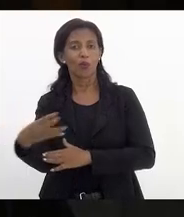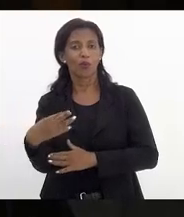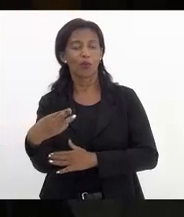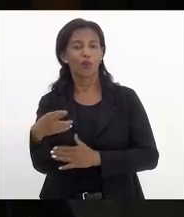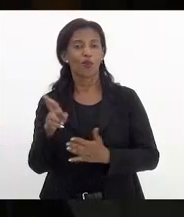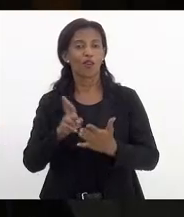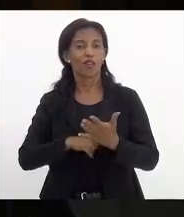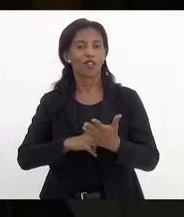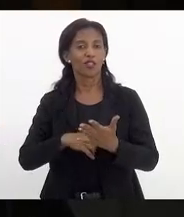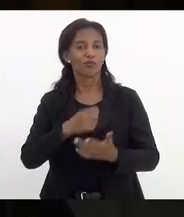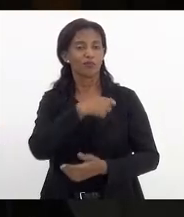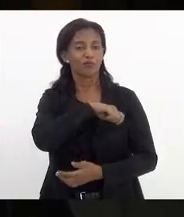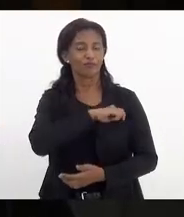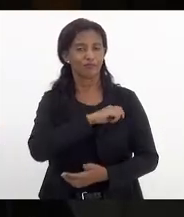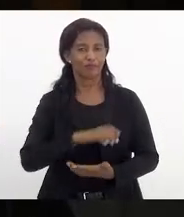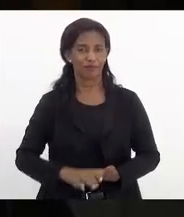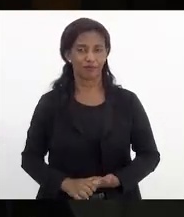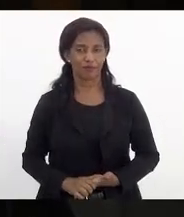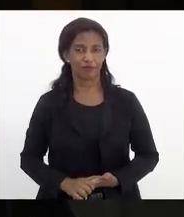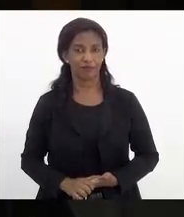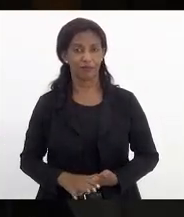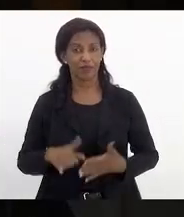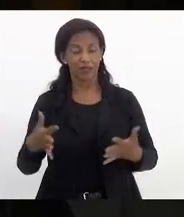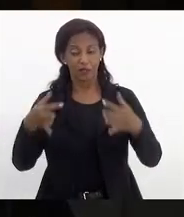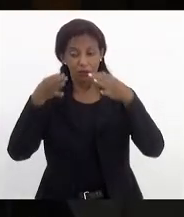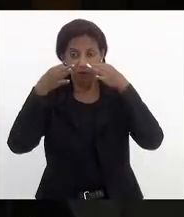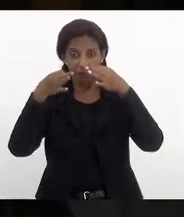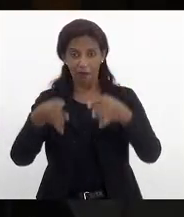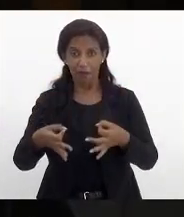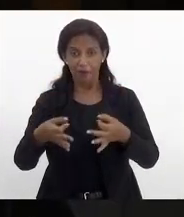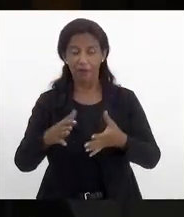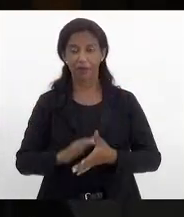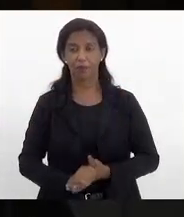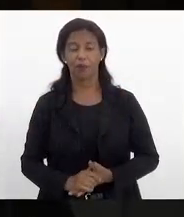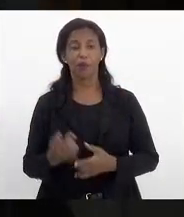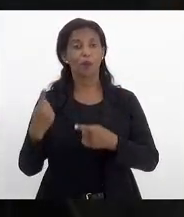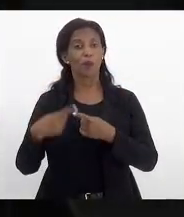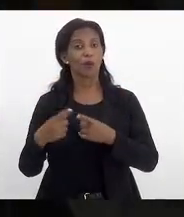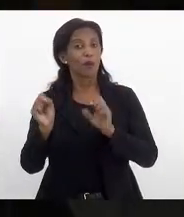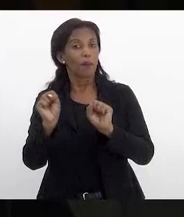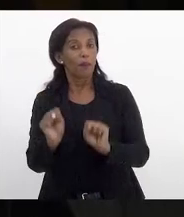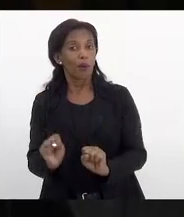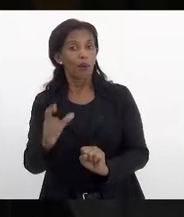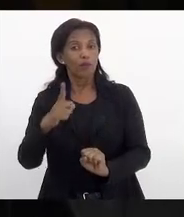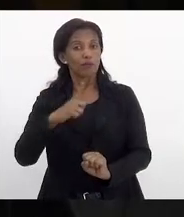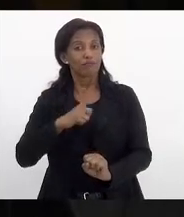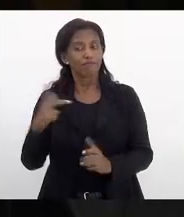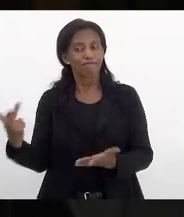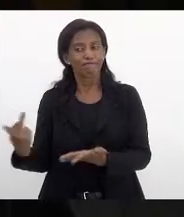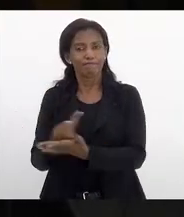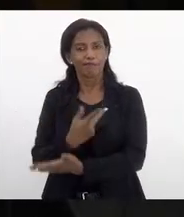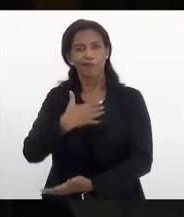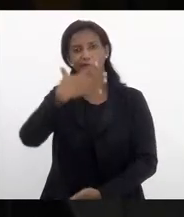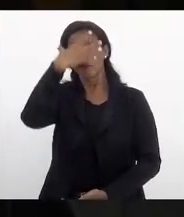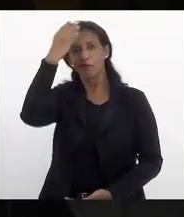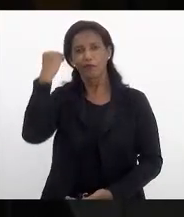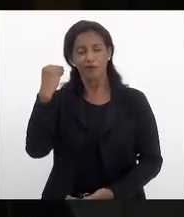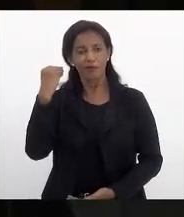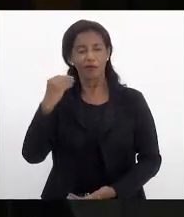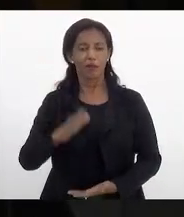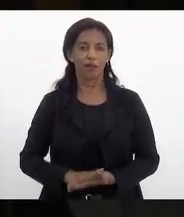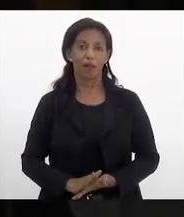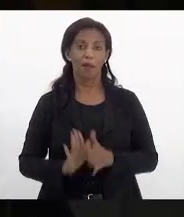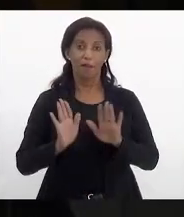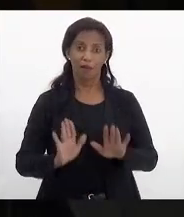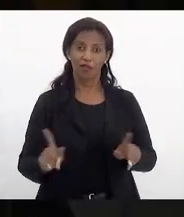regime de recuperação fiscal. Então, chamei a atenção disso, porque pode ter sido um esquecimento,